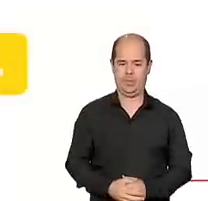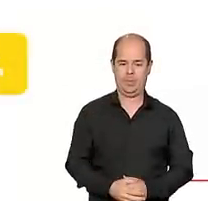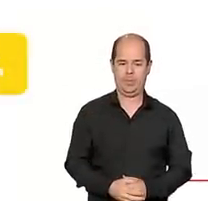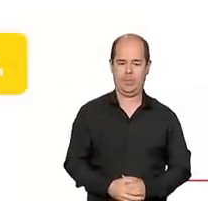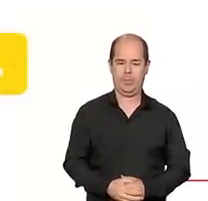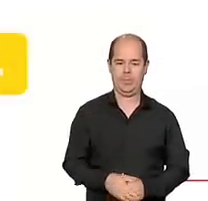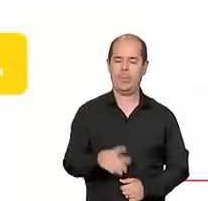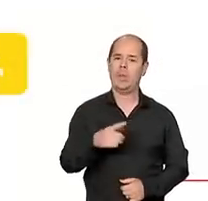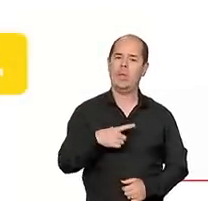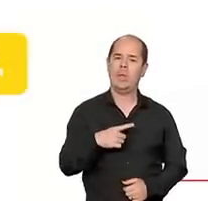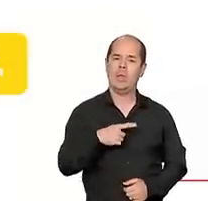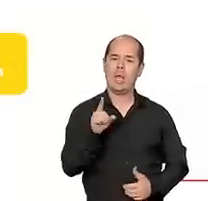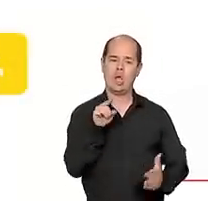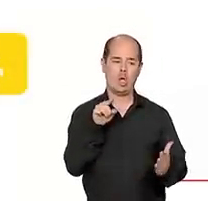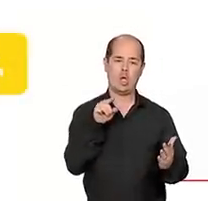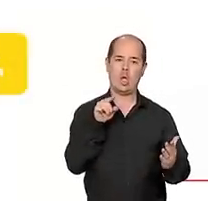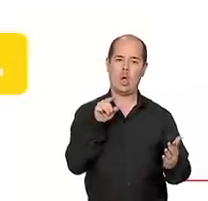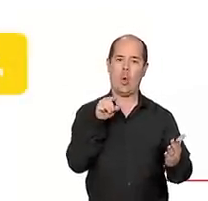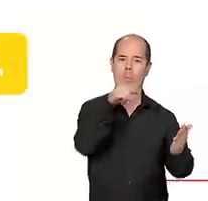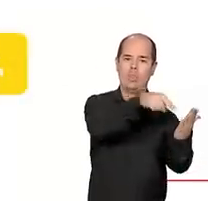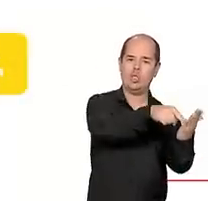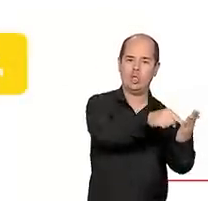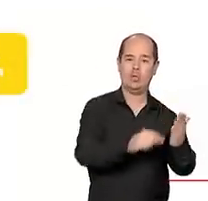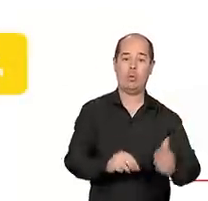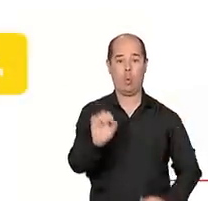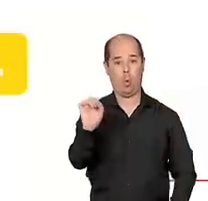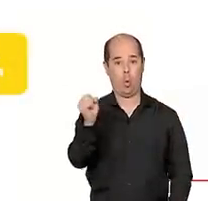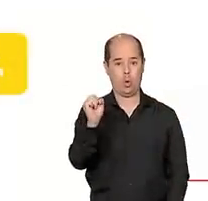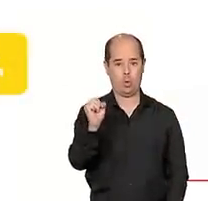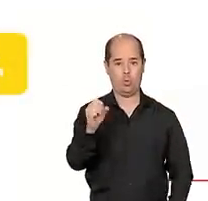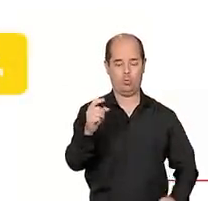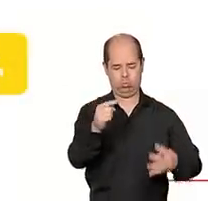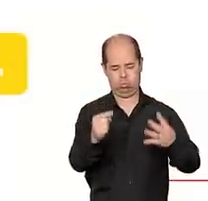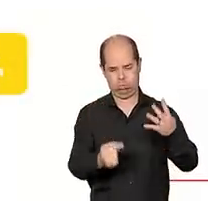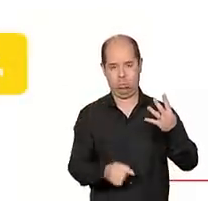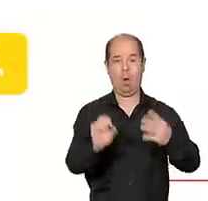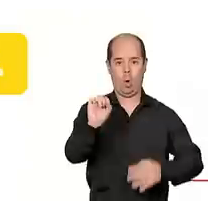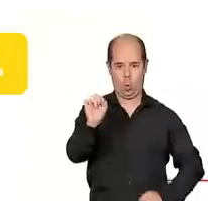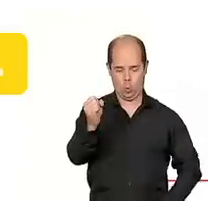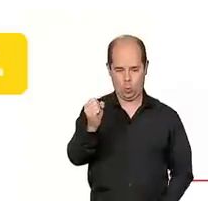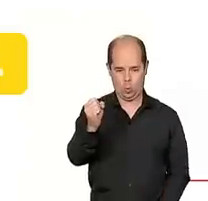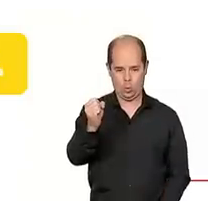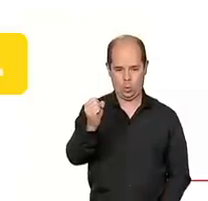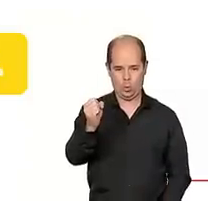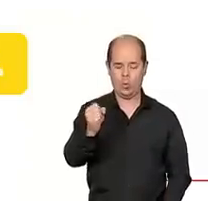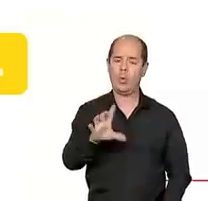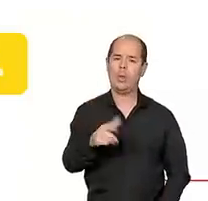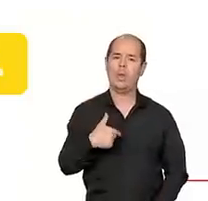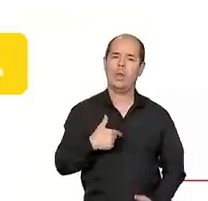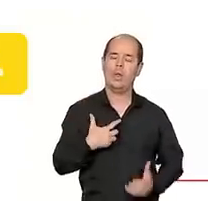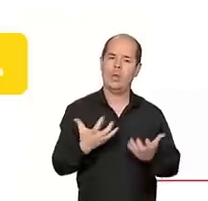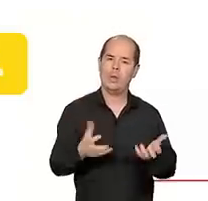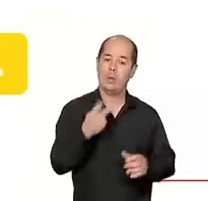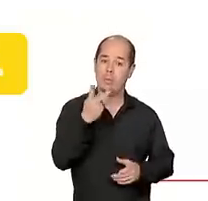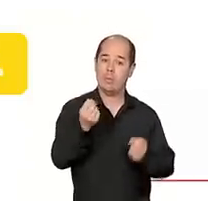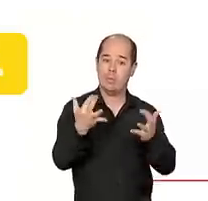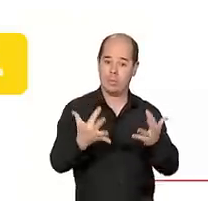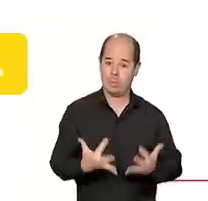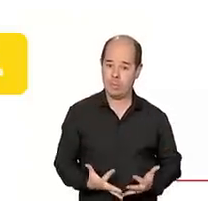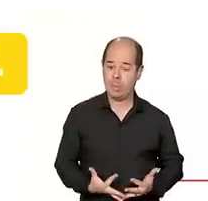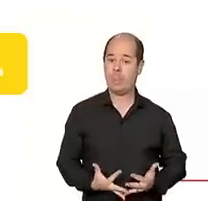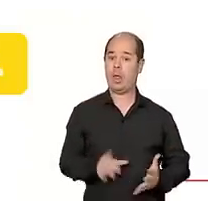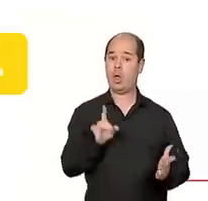Elencamos 8 objetivos, mas eu quero aqui dizer que esses 8 objetivos